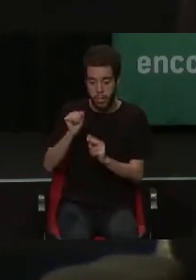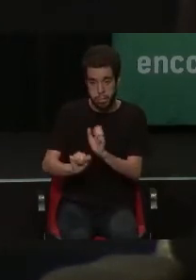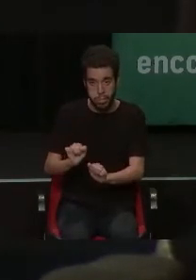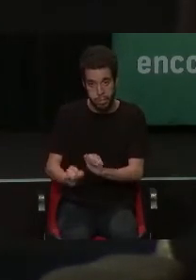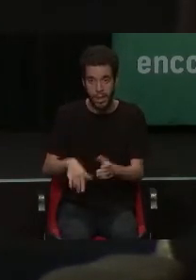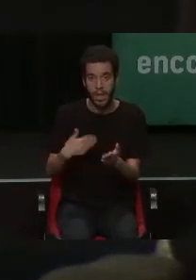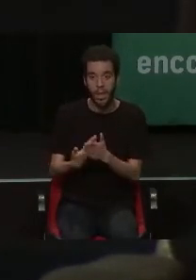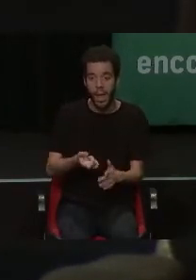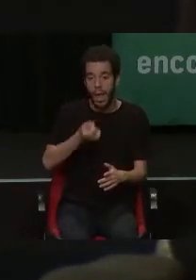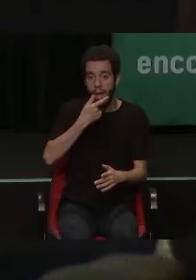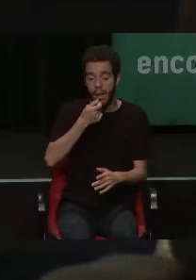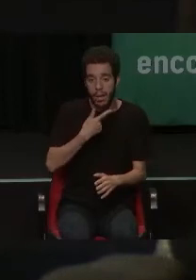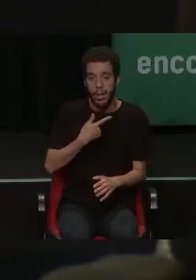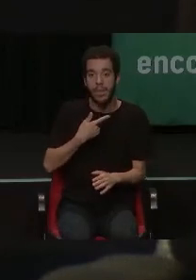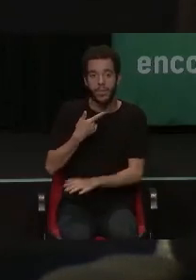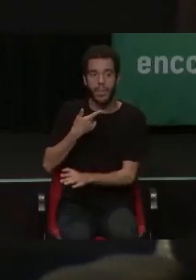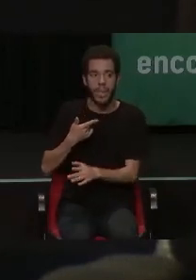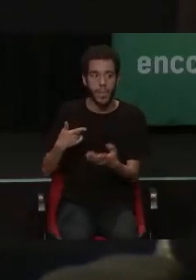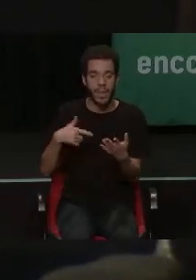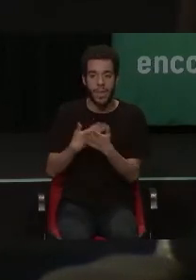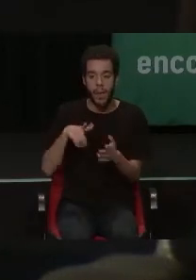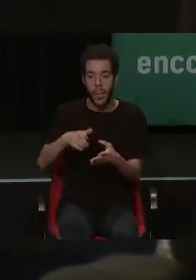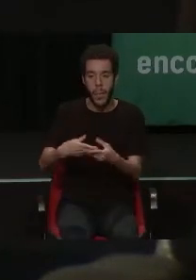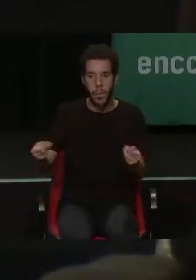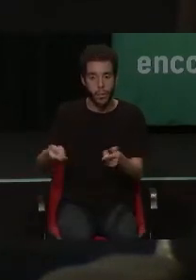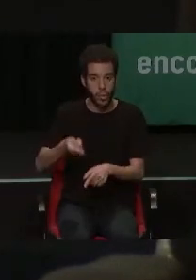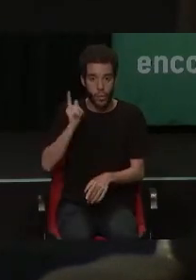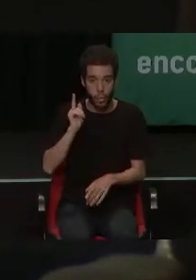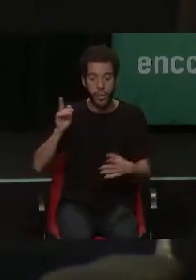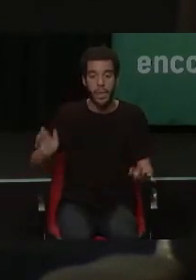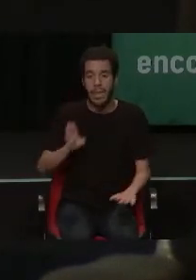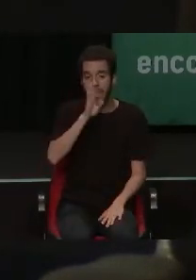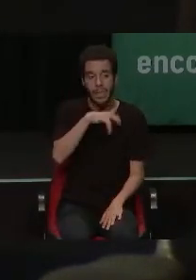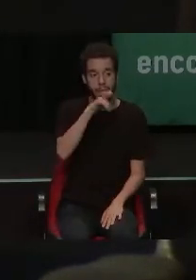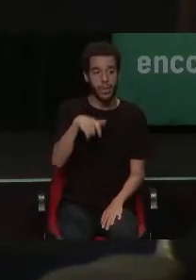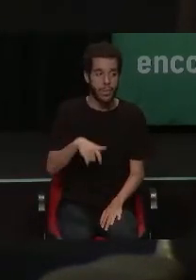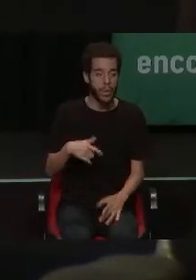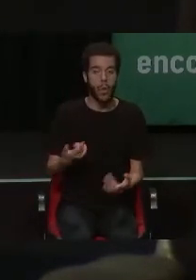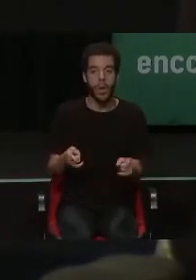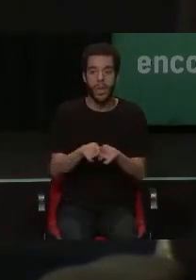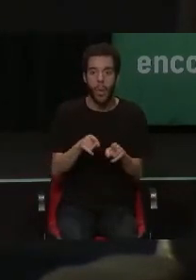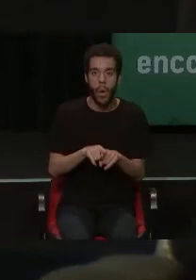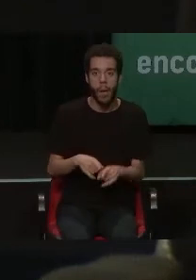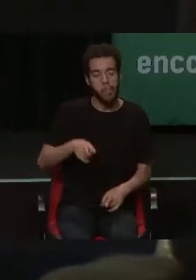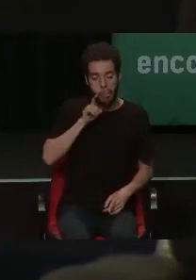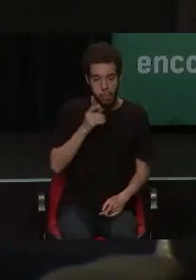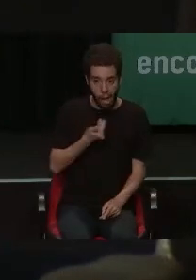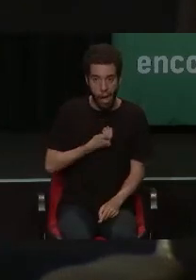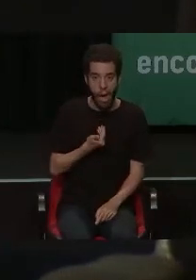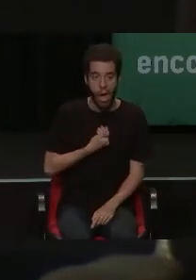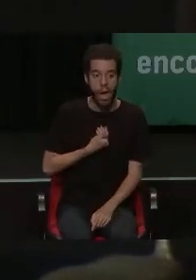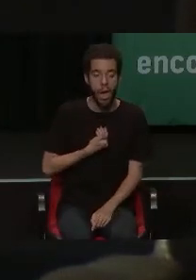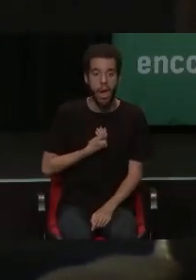resistência à colistina. No caso das pessoas, eventualmente, terem esse mecanismo de resistência no